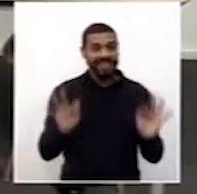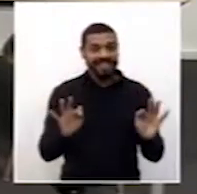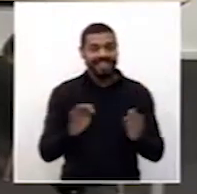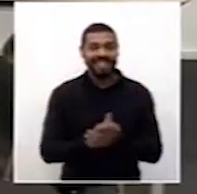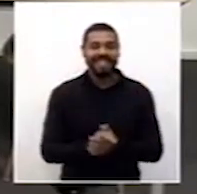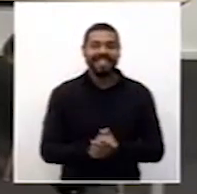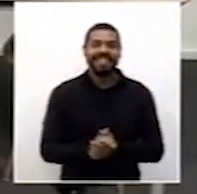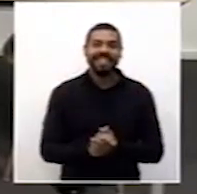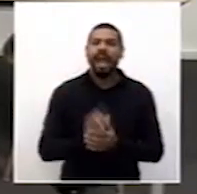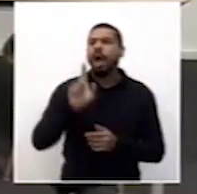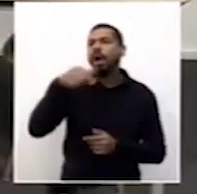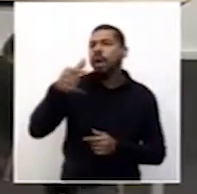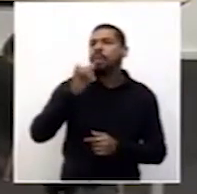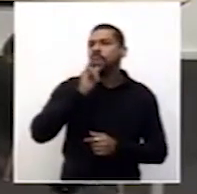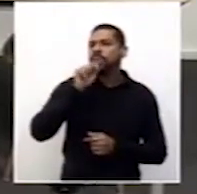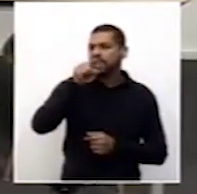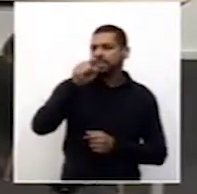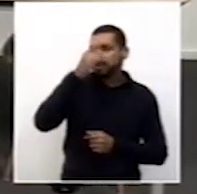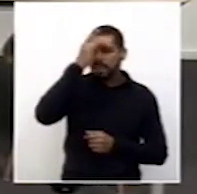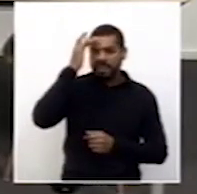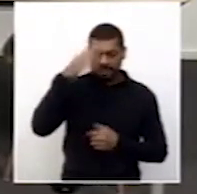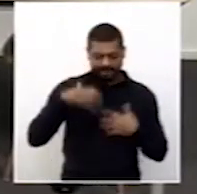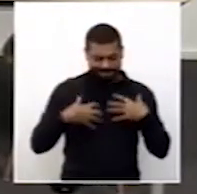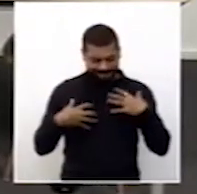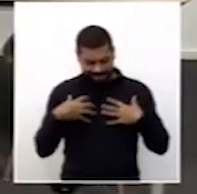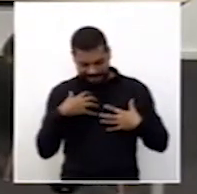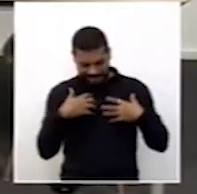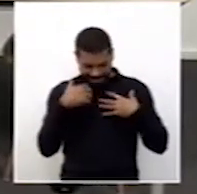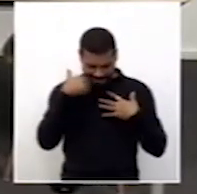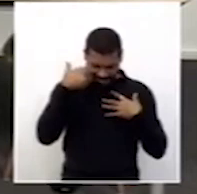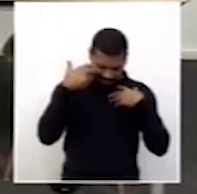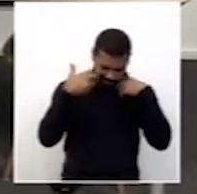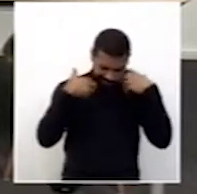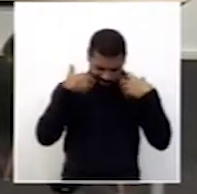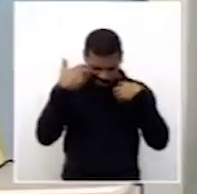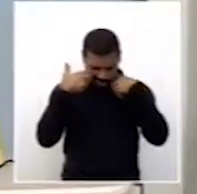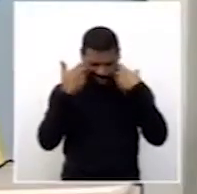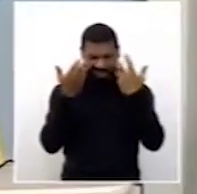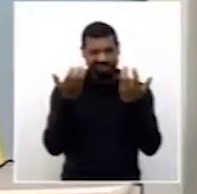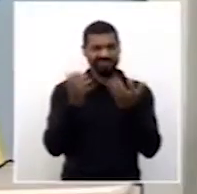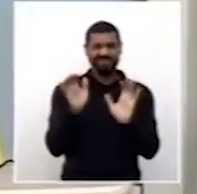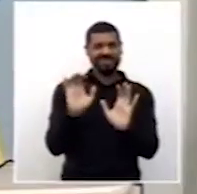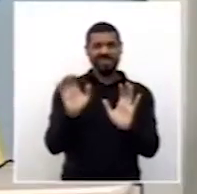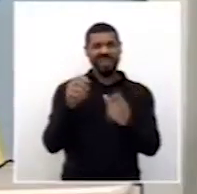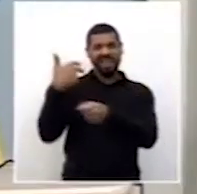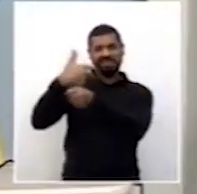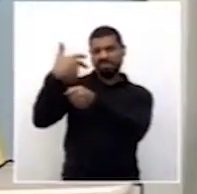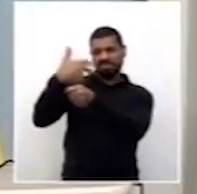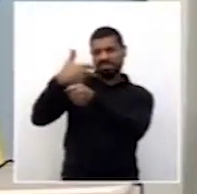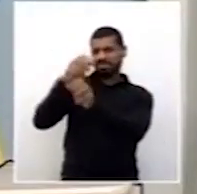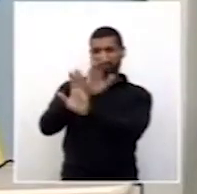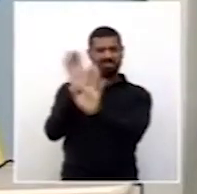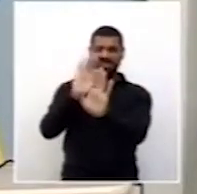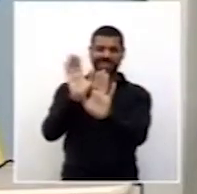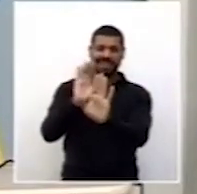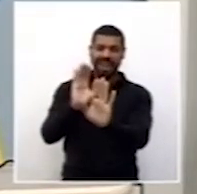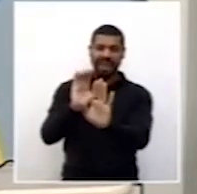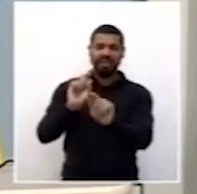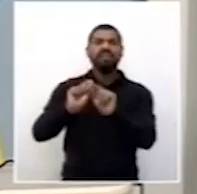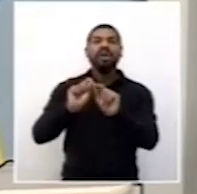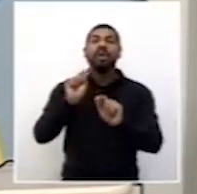outro detalhe, se você for uma pessoa tímida, não quiser criar aí um filmezinho, né, um